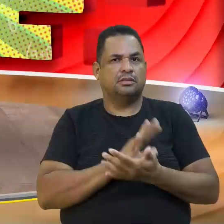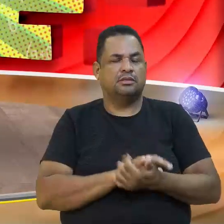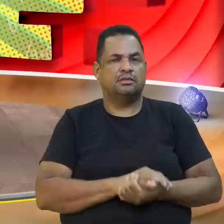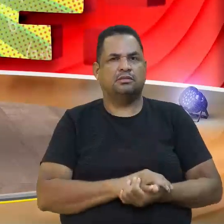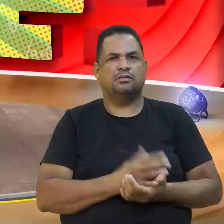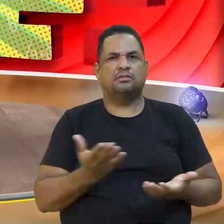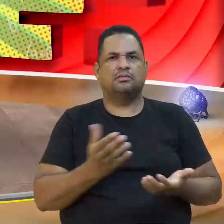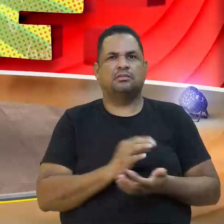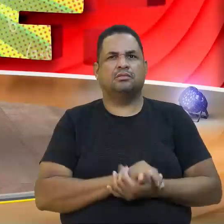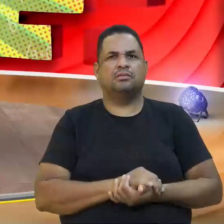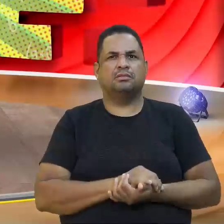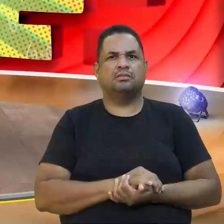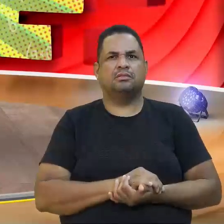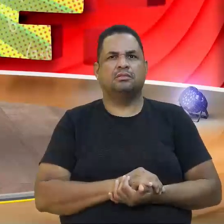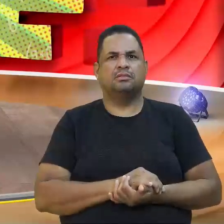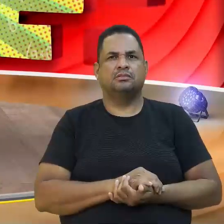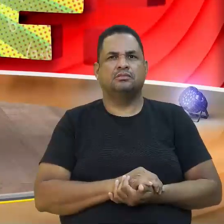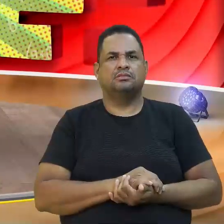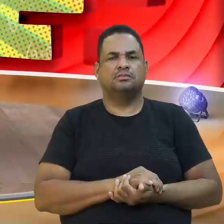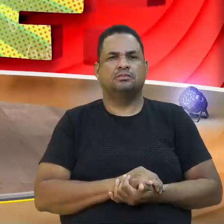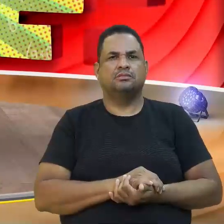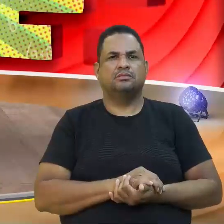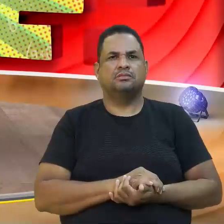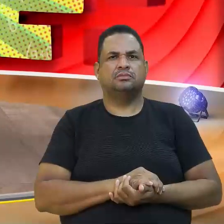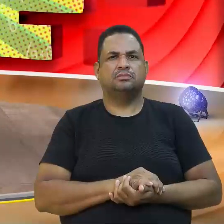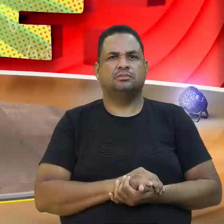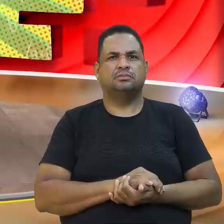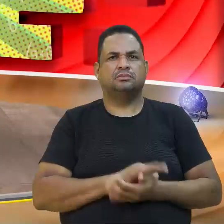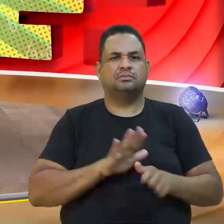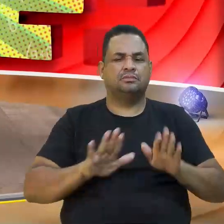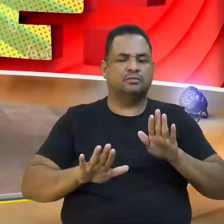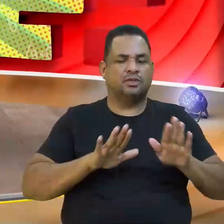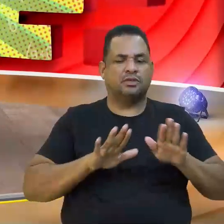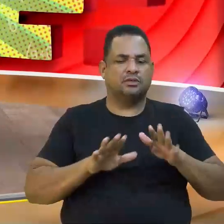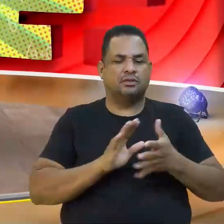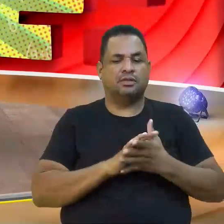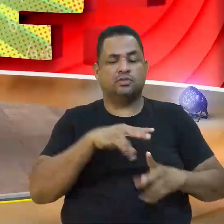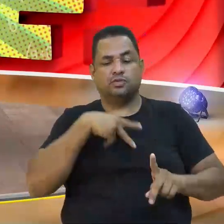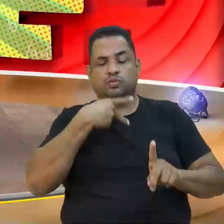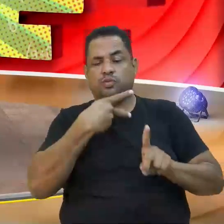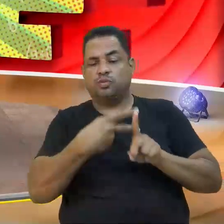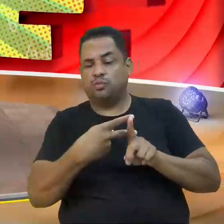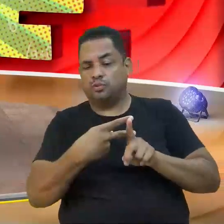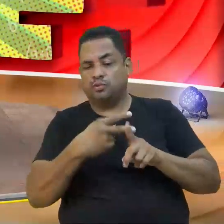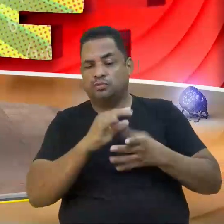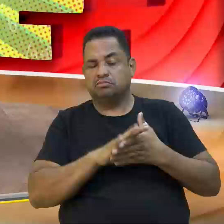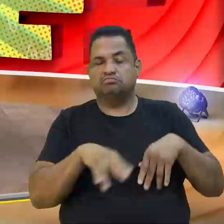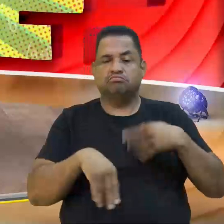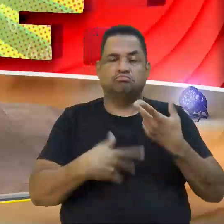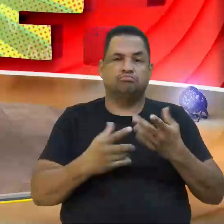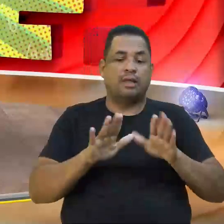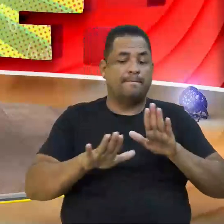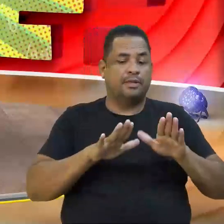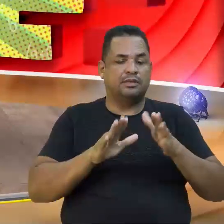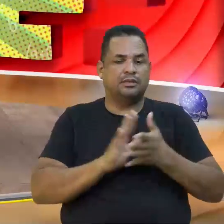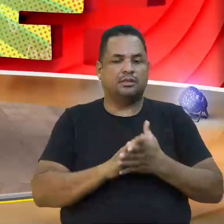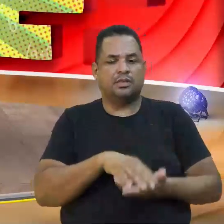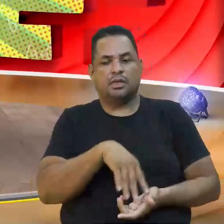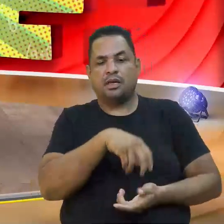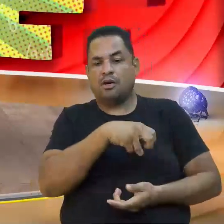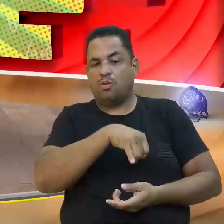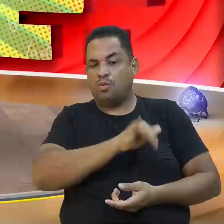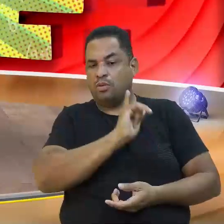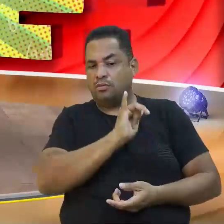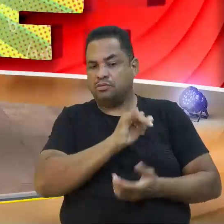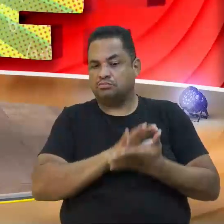1. Então, acho que a galera meio que ficou em dúvida entre a metade e o dobro, né? Mas você tem que ver quem é o Y e quem é o X, tá? E ela foi